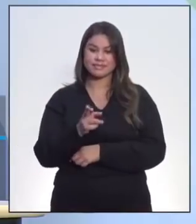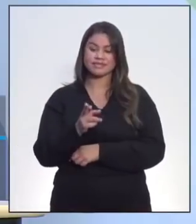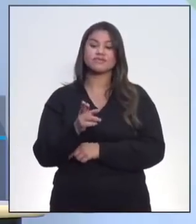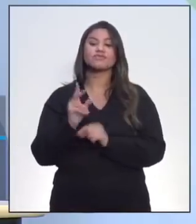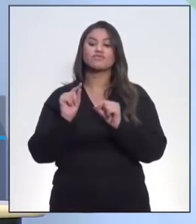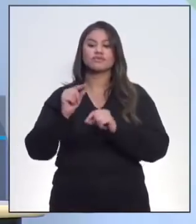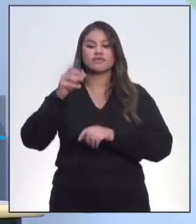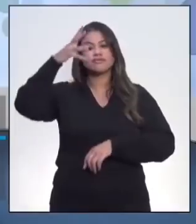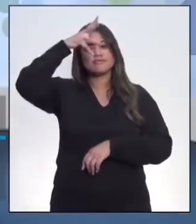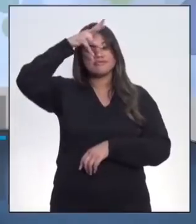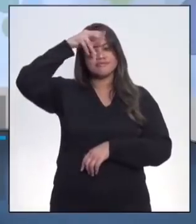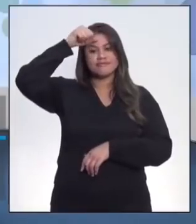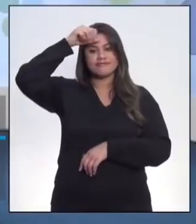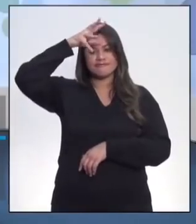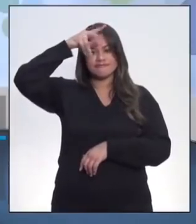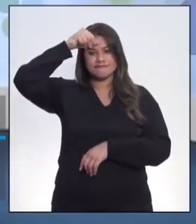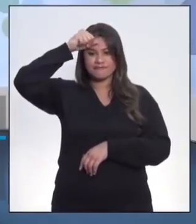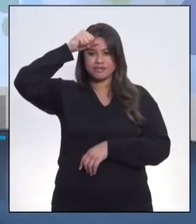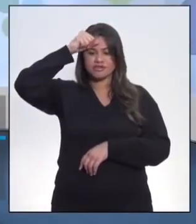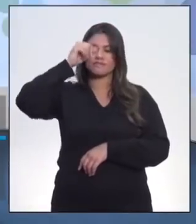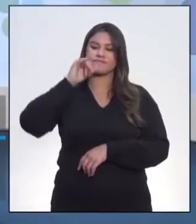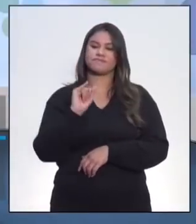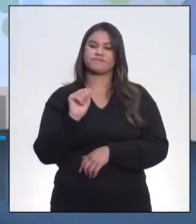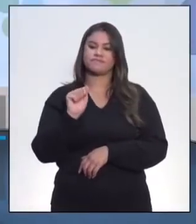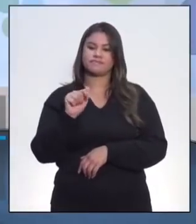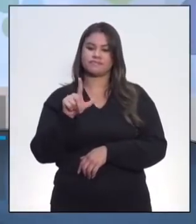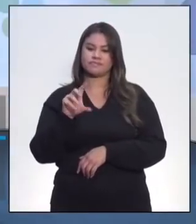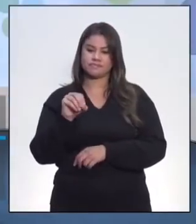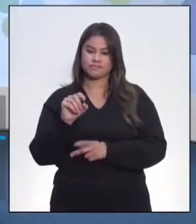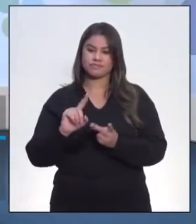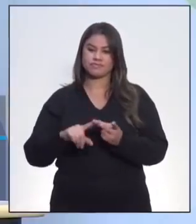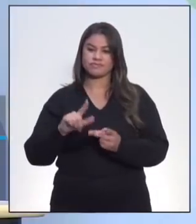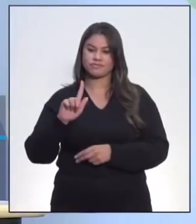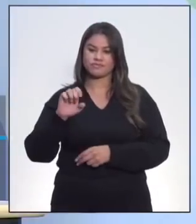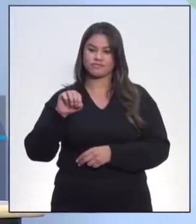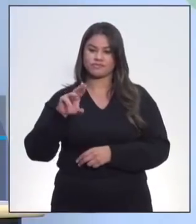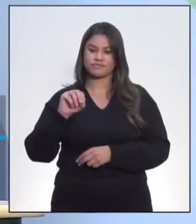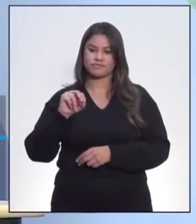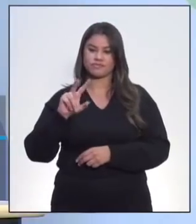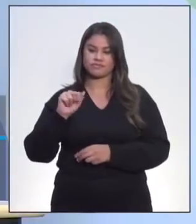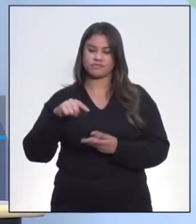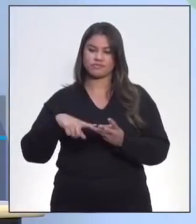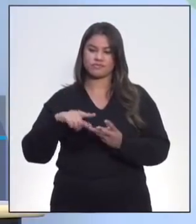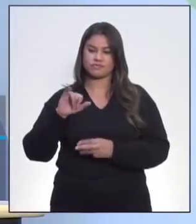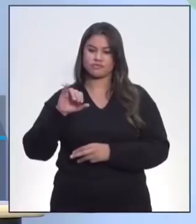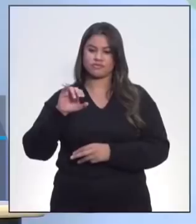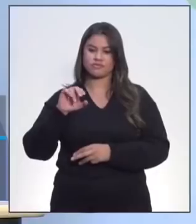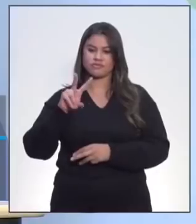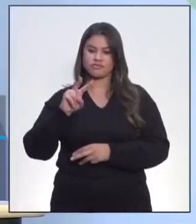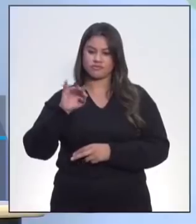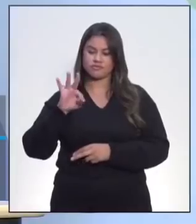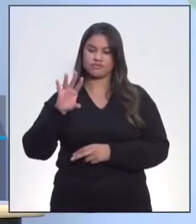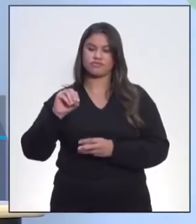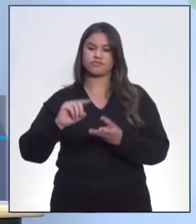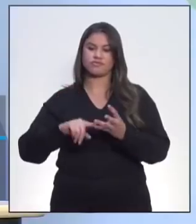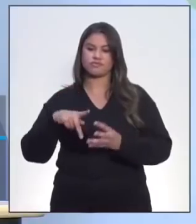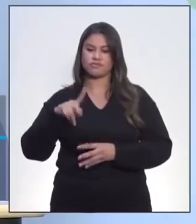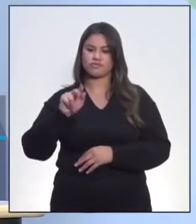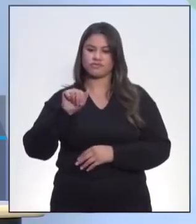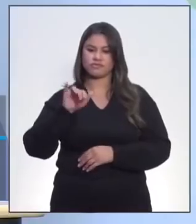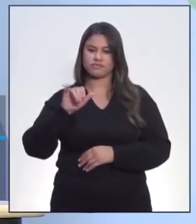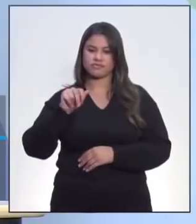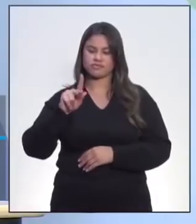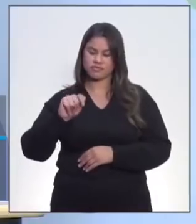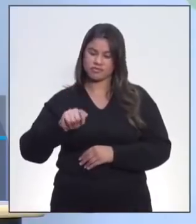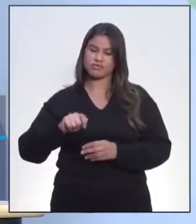frango, né? Então, o Iago, a Giovana, o Victor Hugo, o Kaique, o